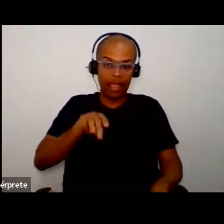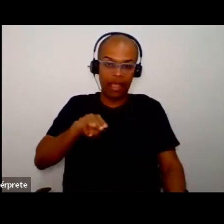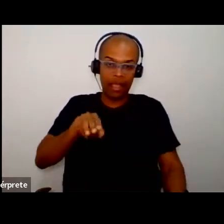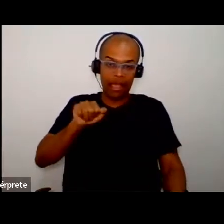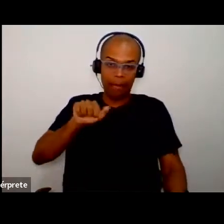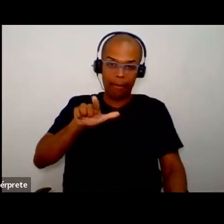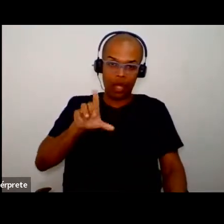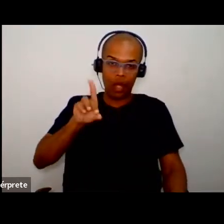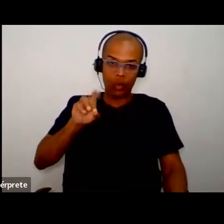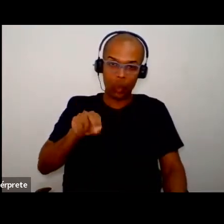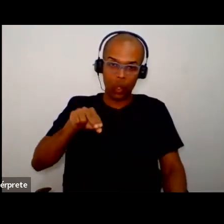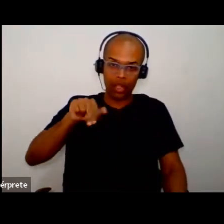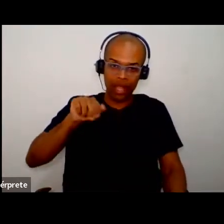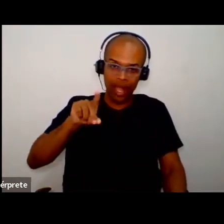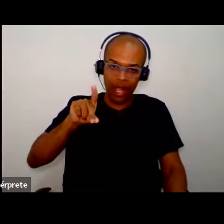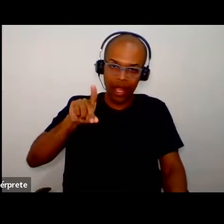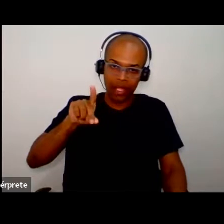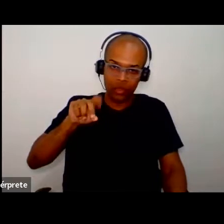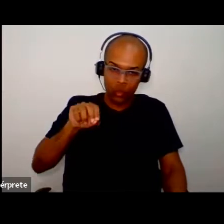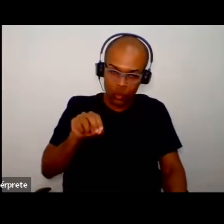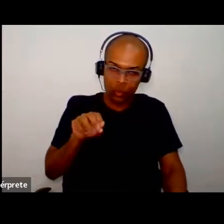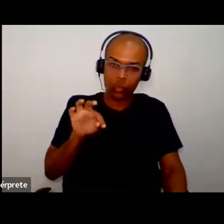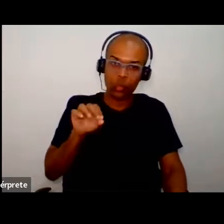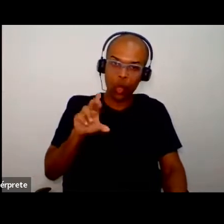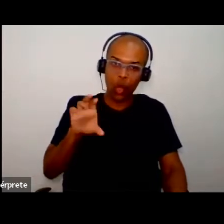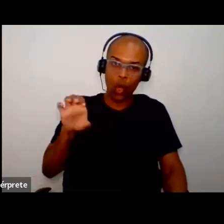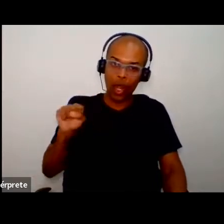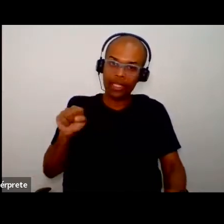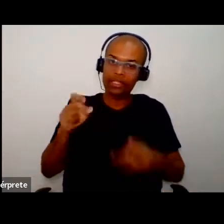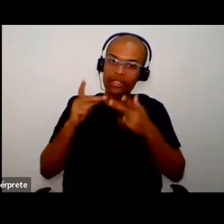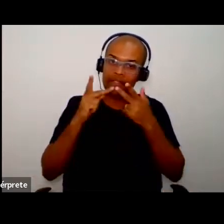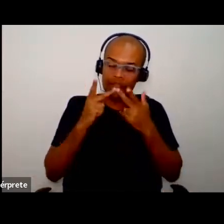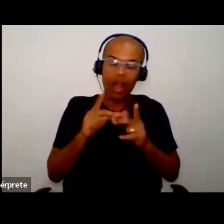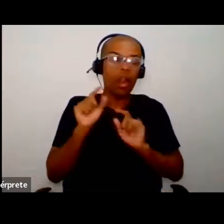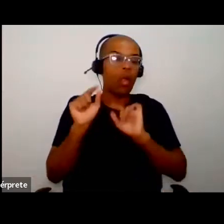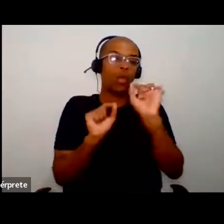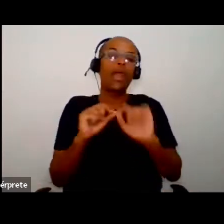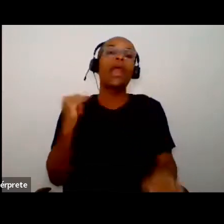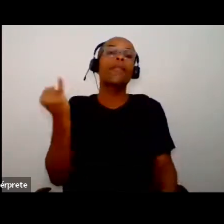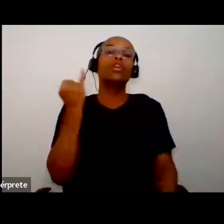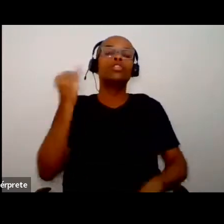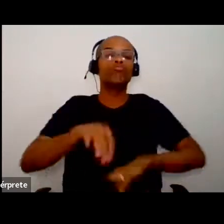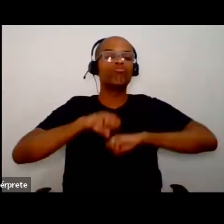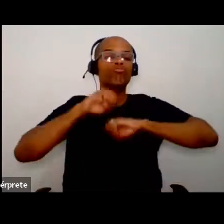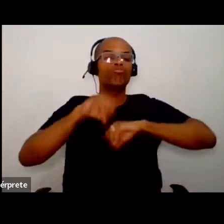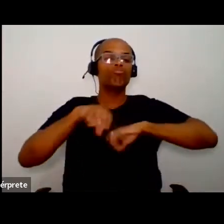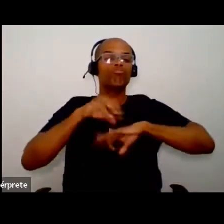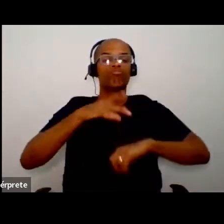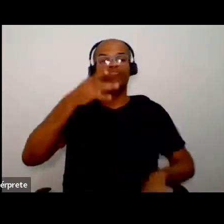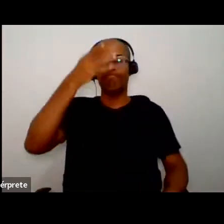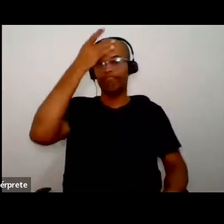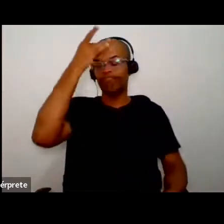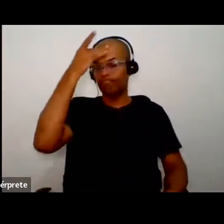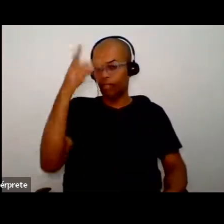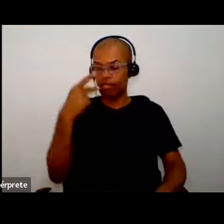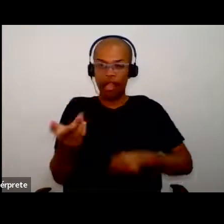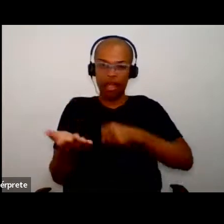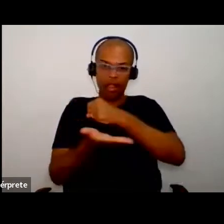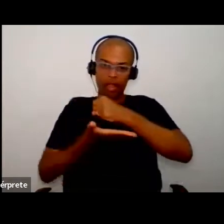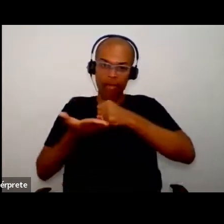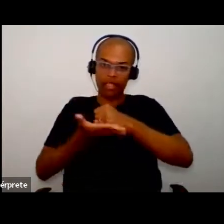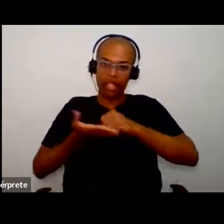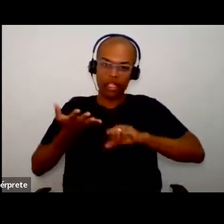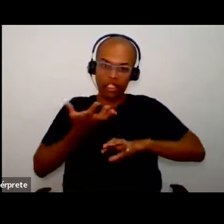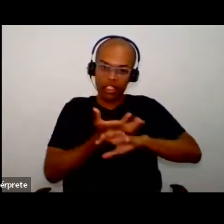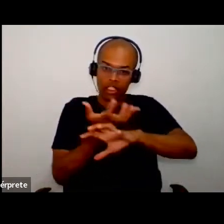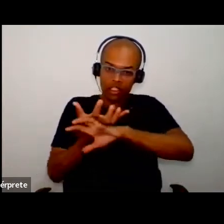Torres, é importante discutirmos uma educação consciente, em que as disciplinas, suas bases